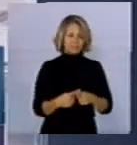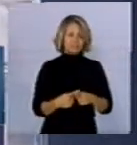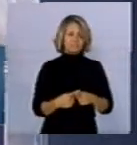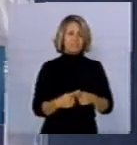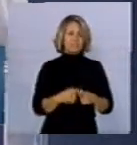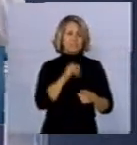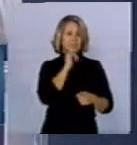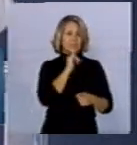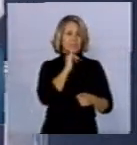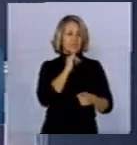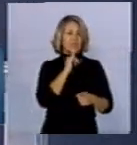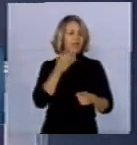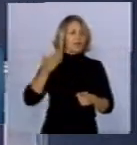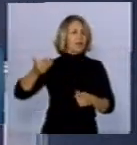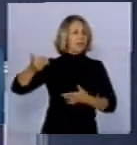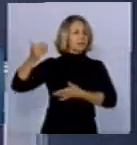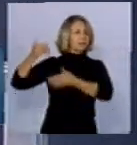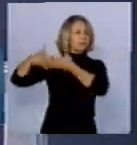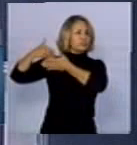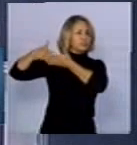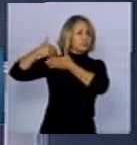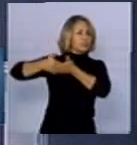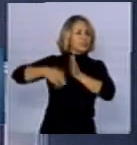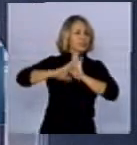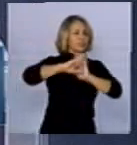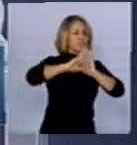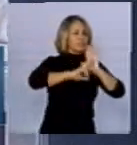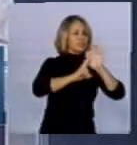baseado no recente relatório